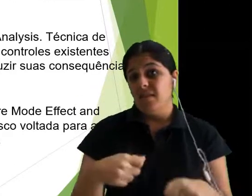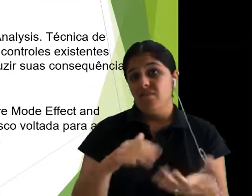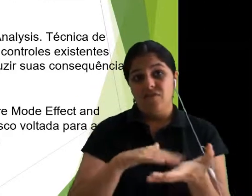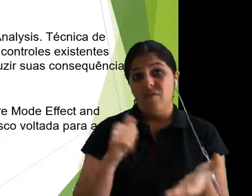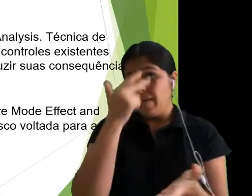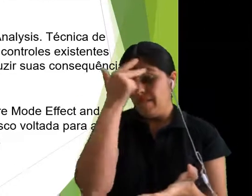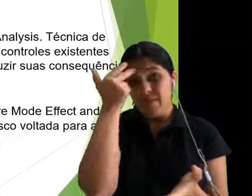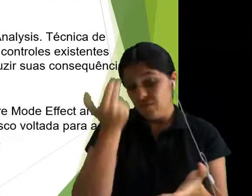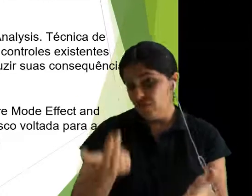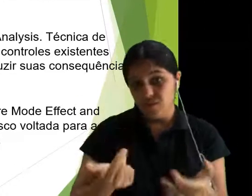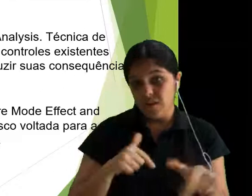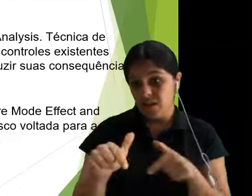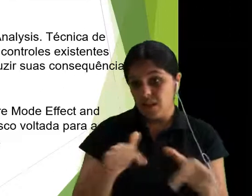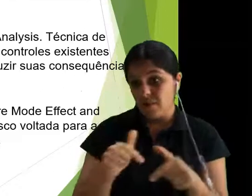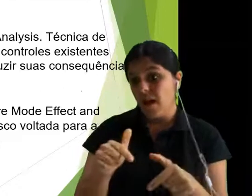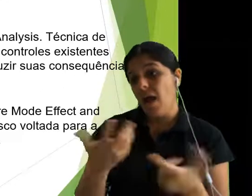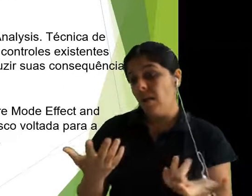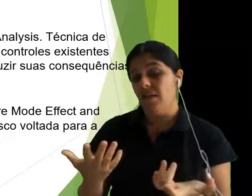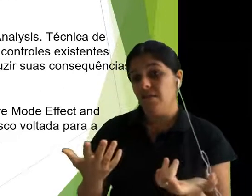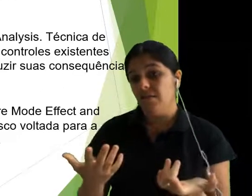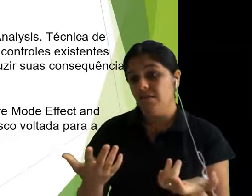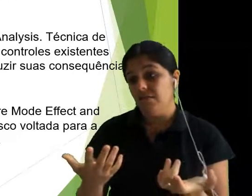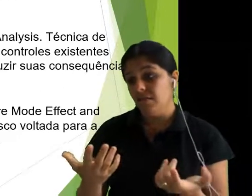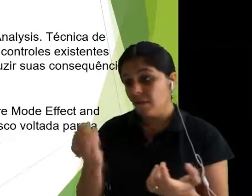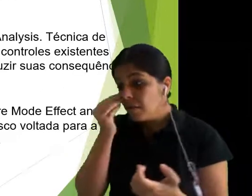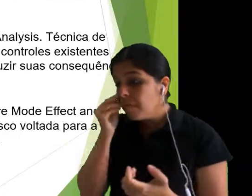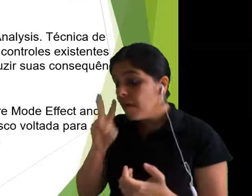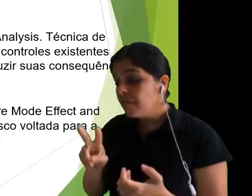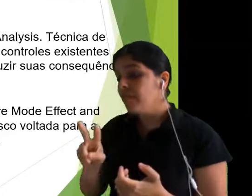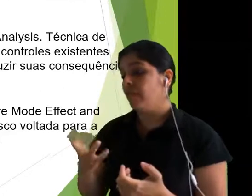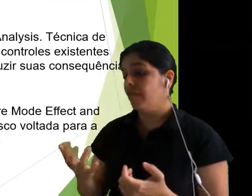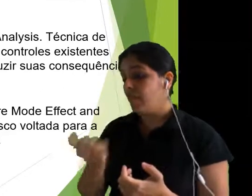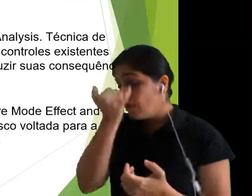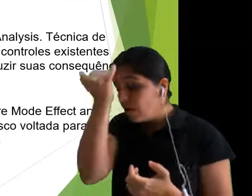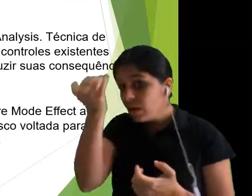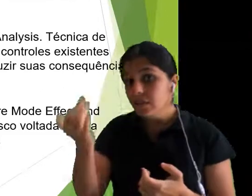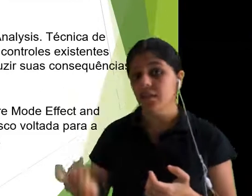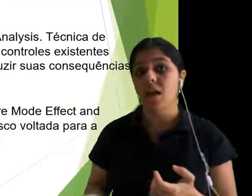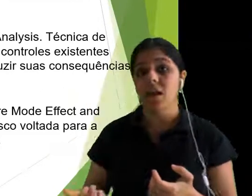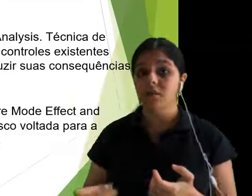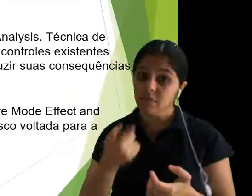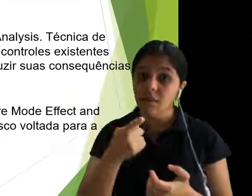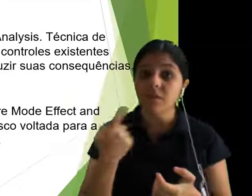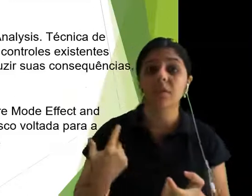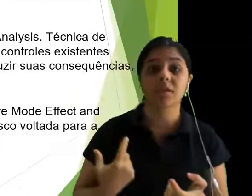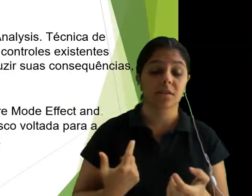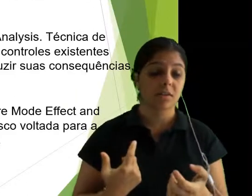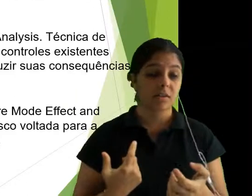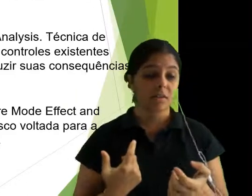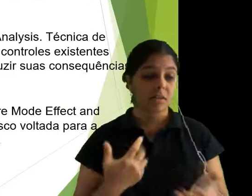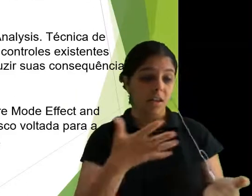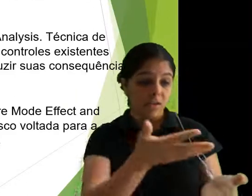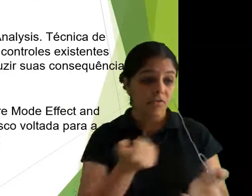para ajudar. Tem empresas, gente, que só trabalham com essa parte de análise de risco. Então, você às vezes contrata para te